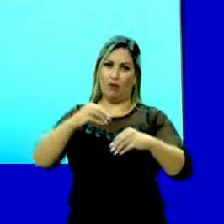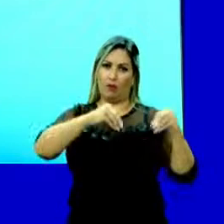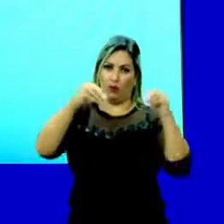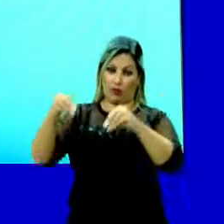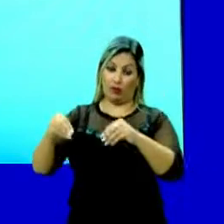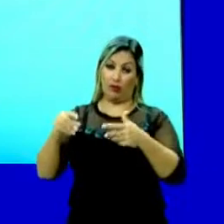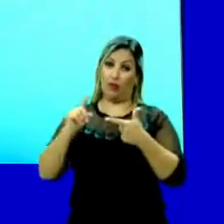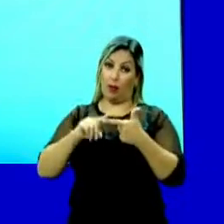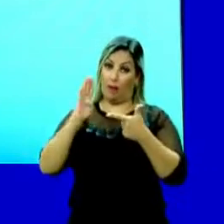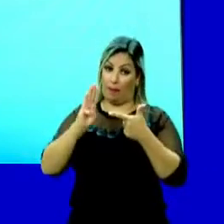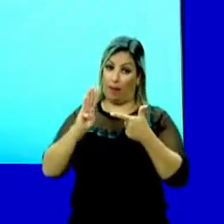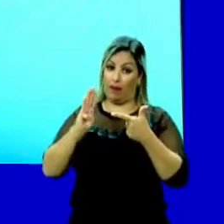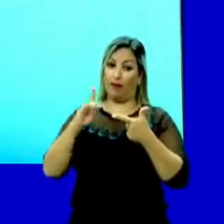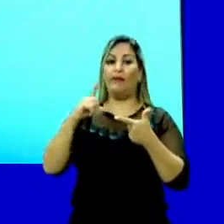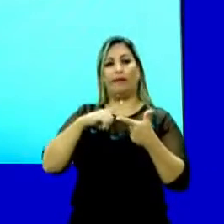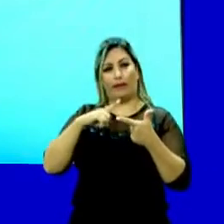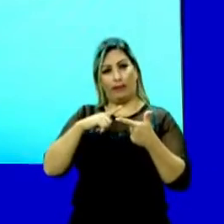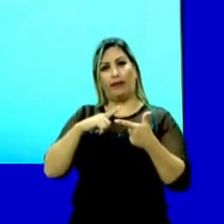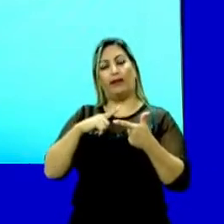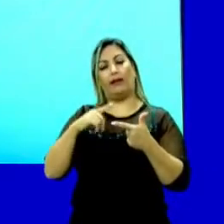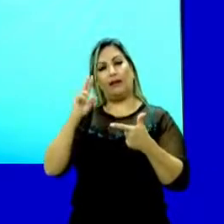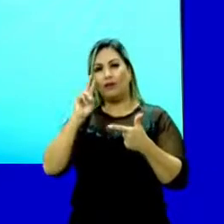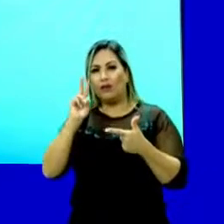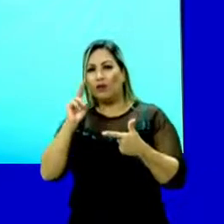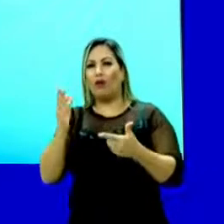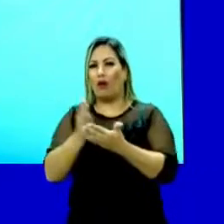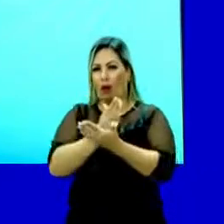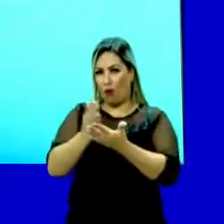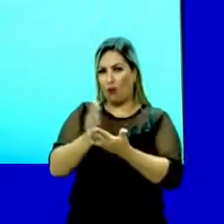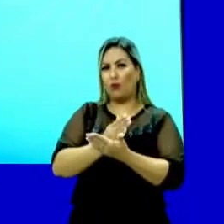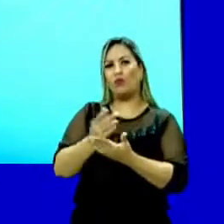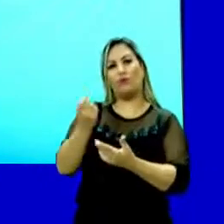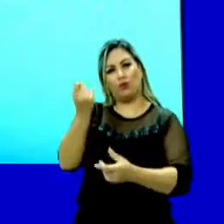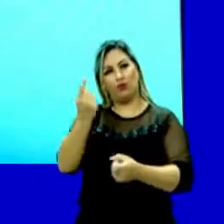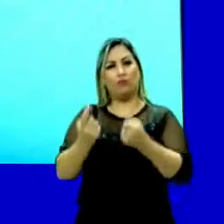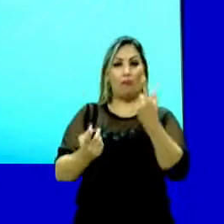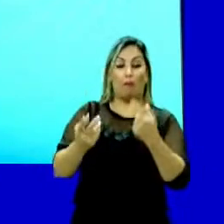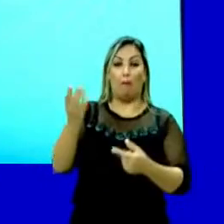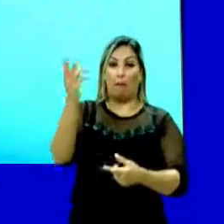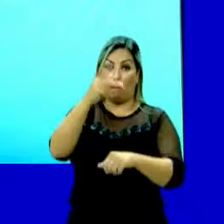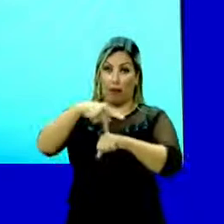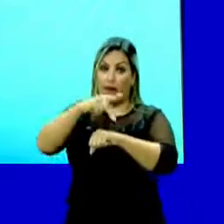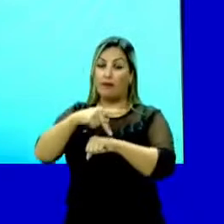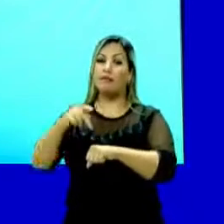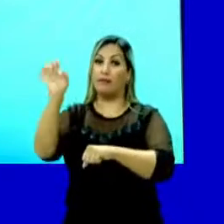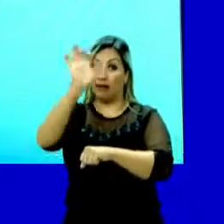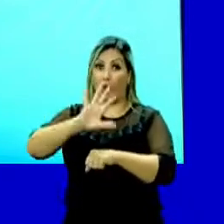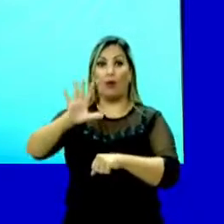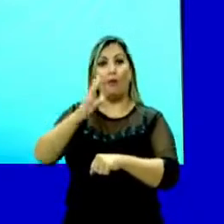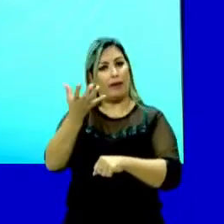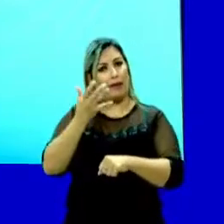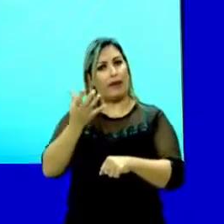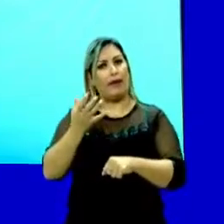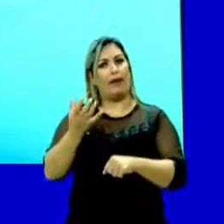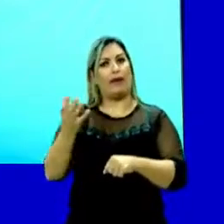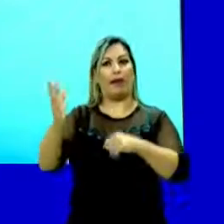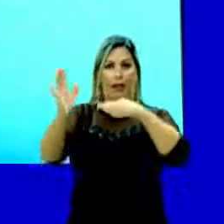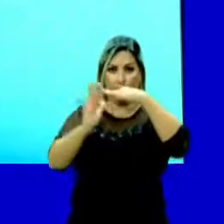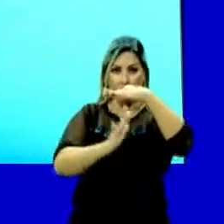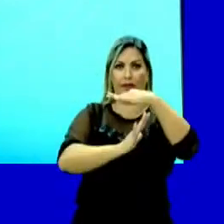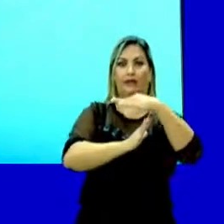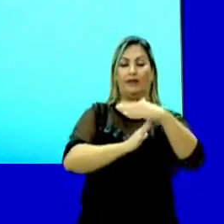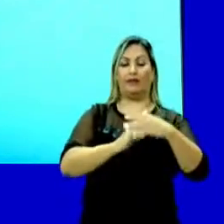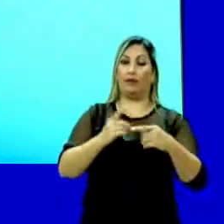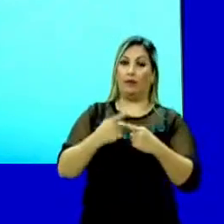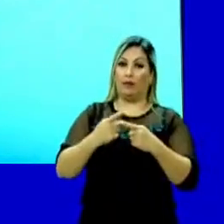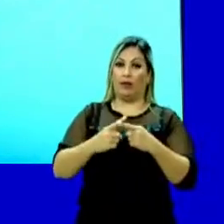Gente, existe até mesmo essa história, né, de alguns países europeus eles estarem buscando imigrantes, até por conta